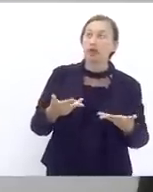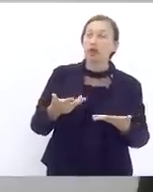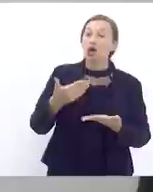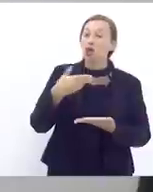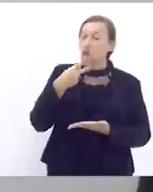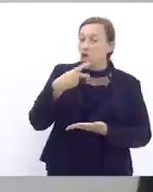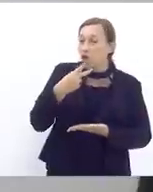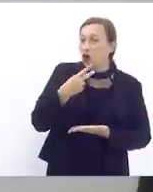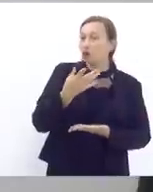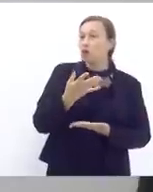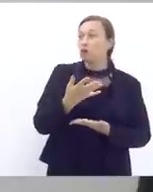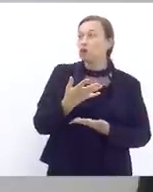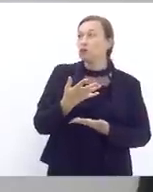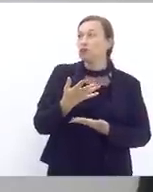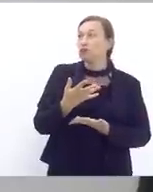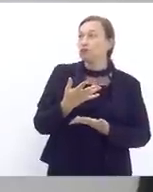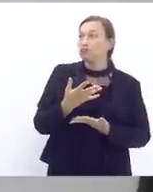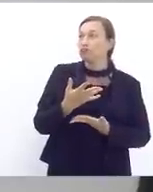confesso